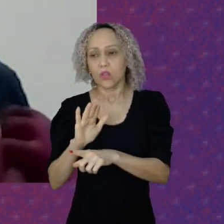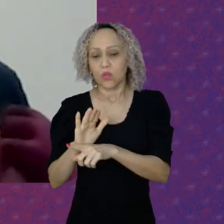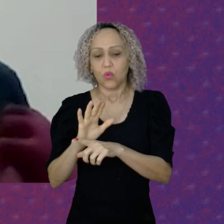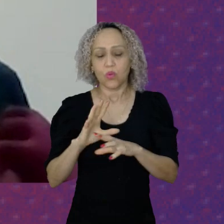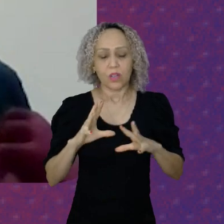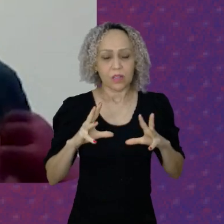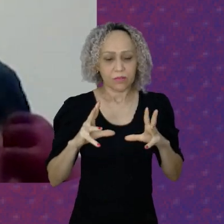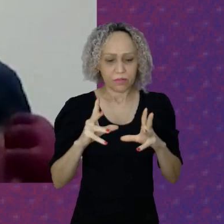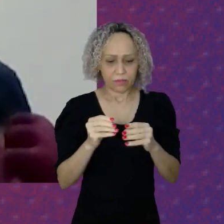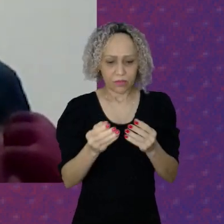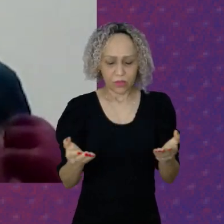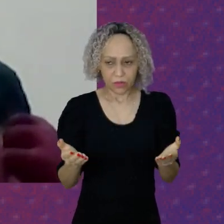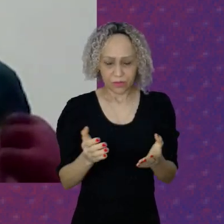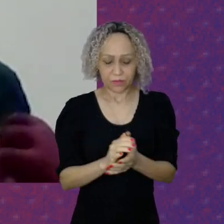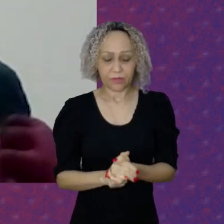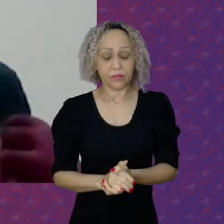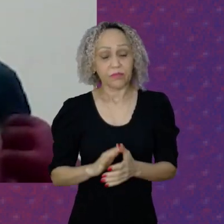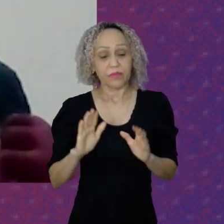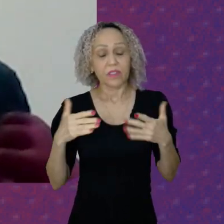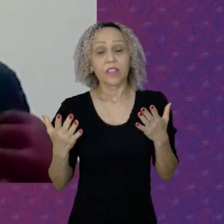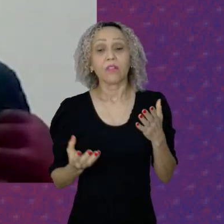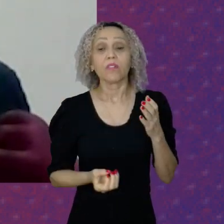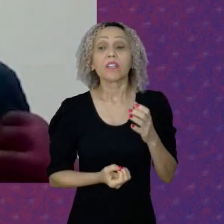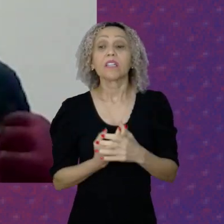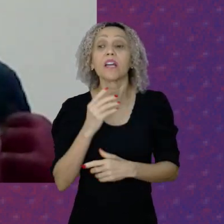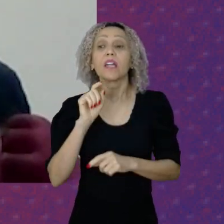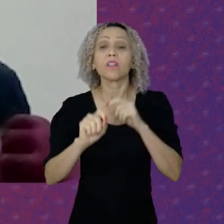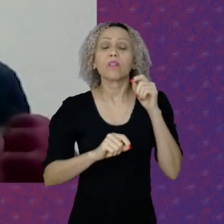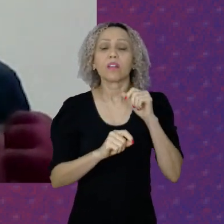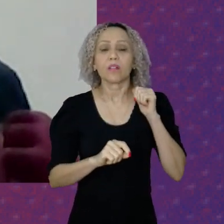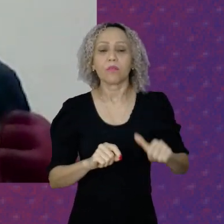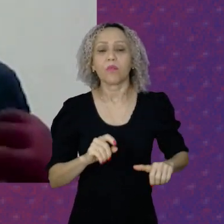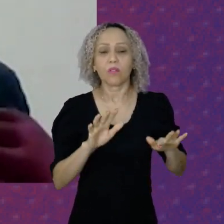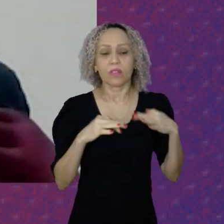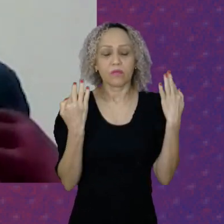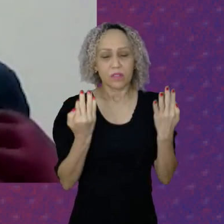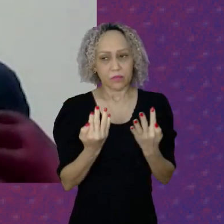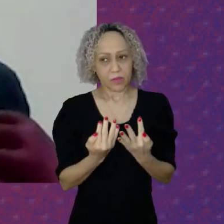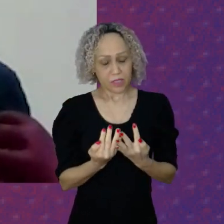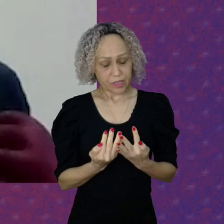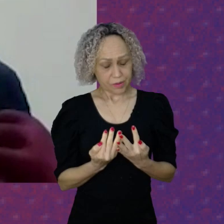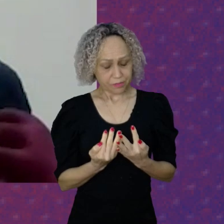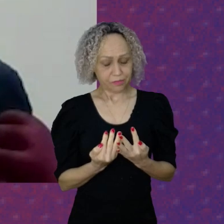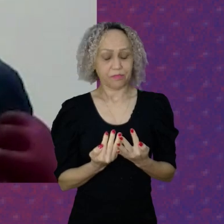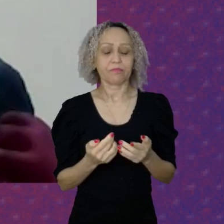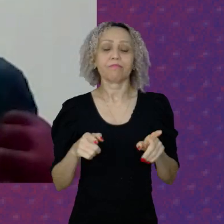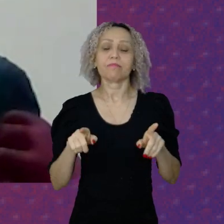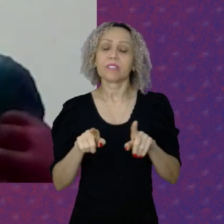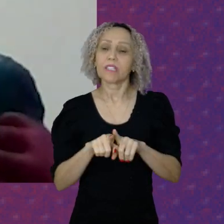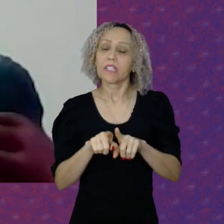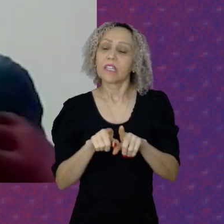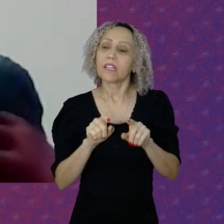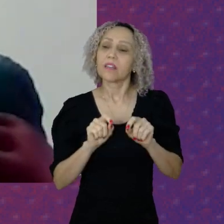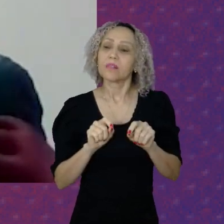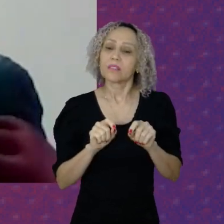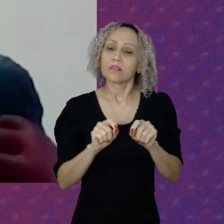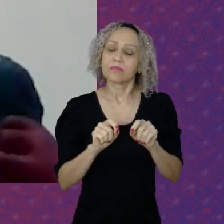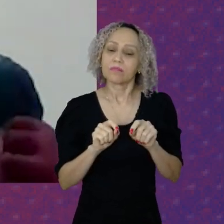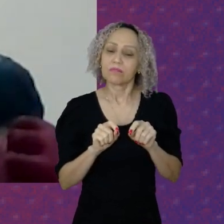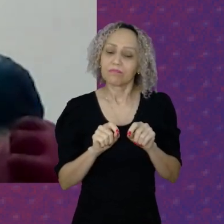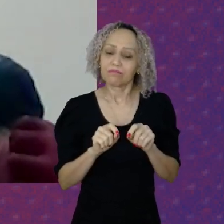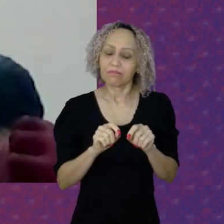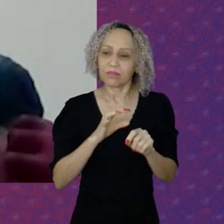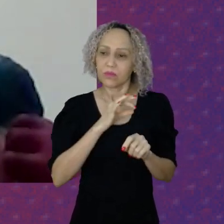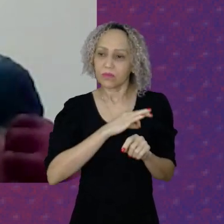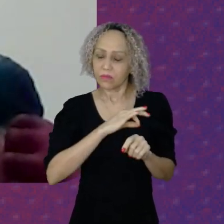Então, daí foi criado o programa Bolsa Família, que além da transferência de renda, ele se apresentou e